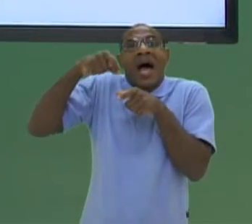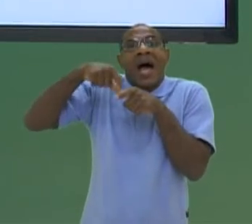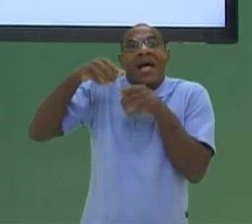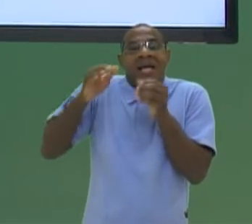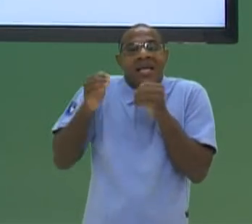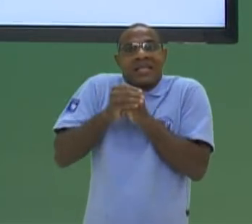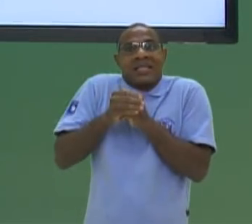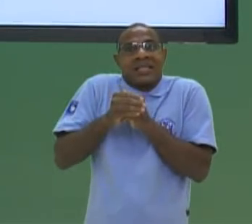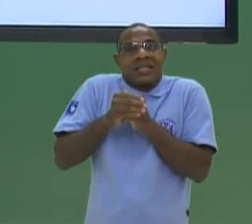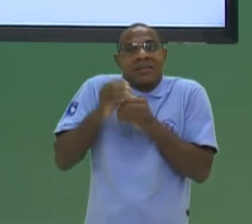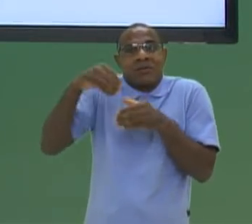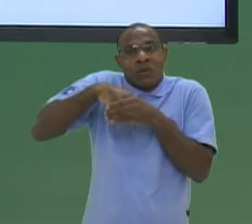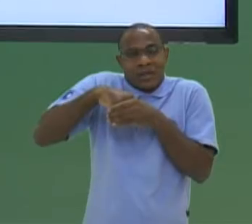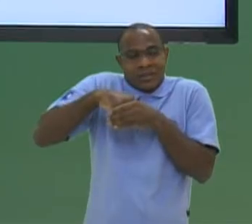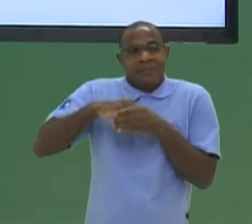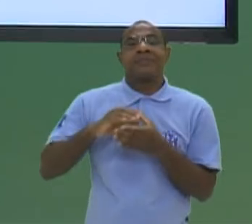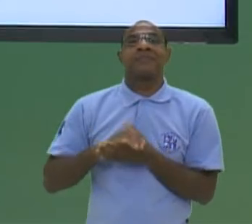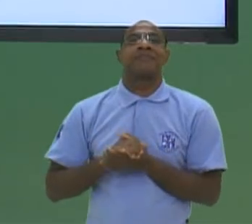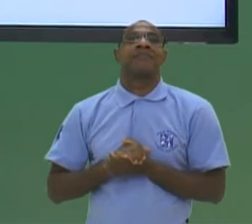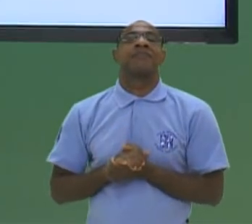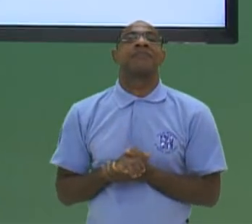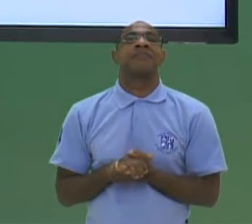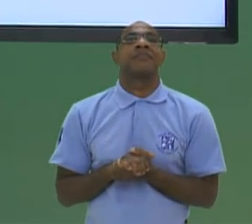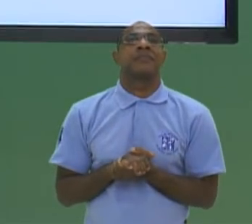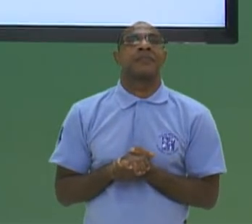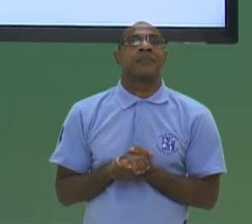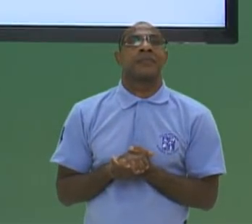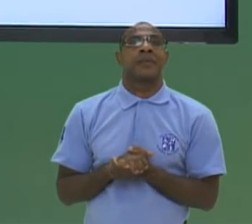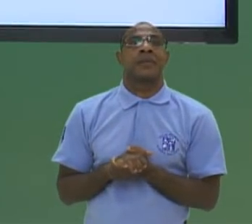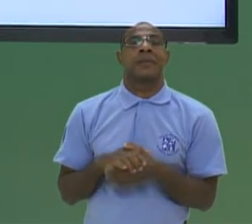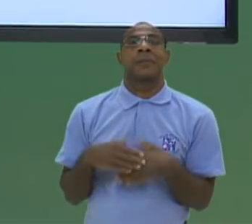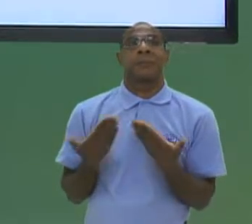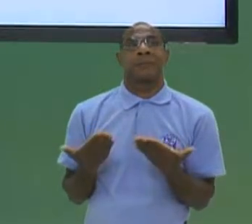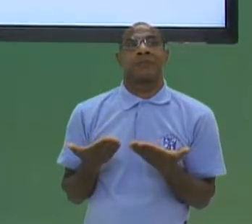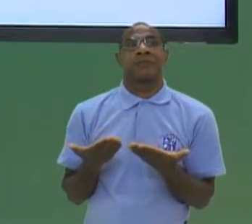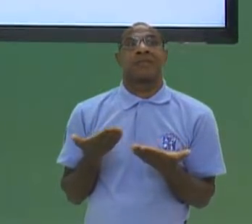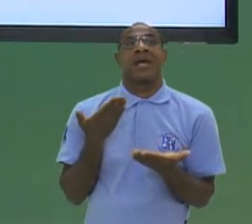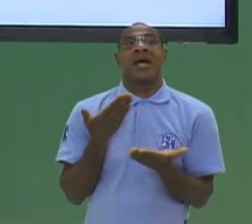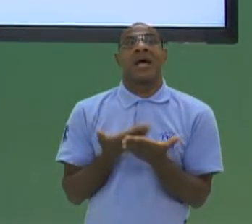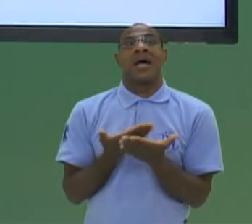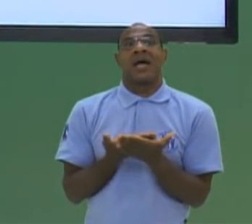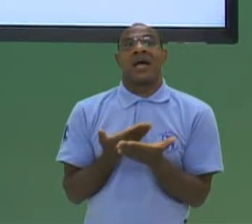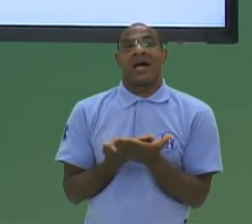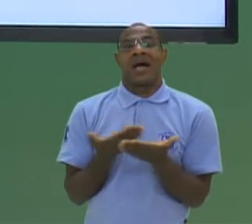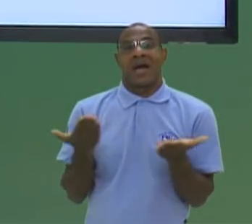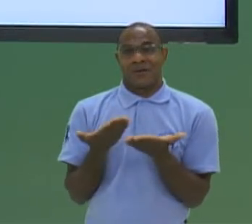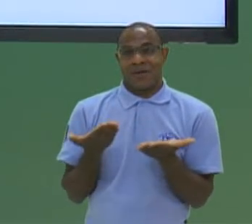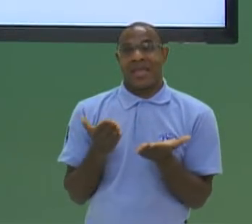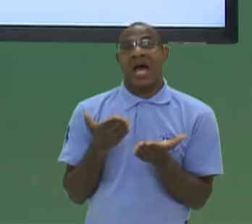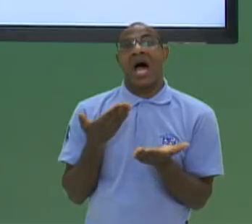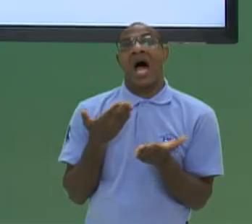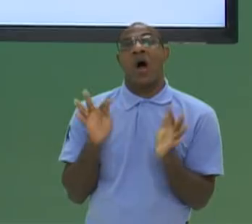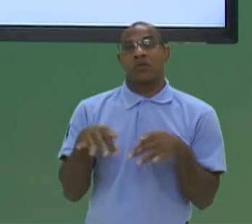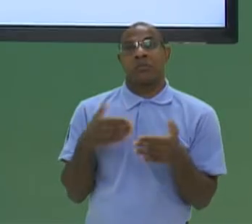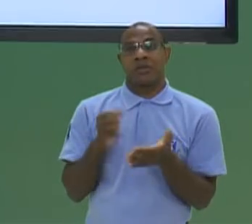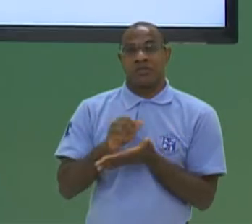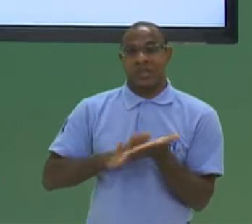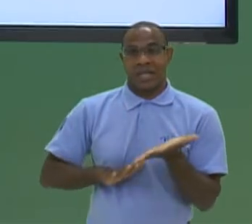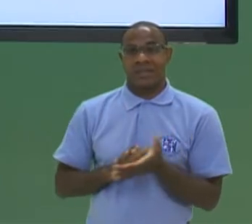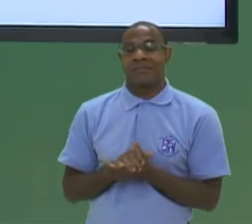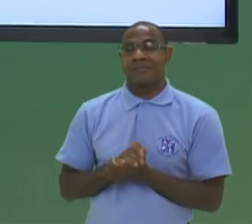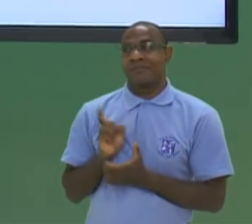ela estar pronta para amadurecer. Bem fácil. E agora é o último exercício da aula, a última